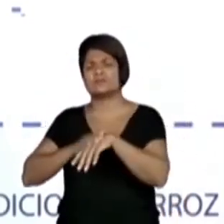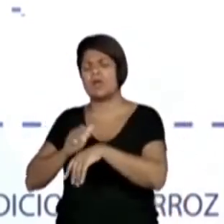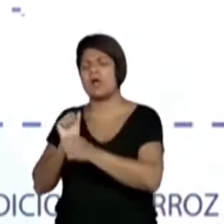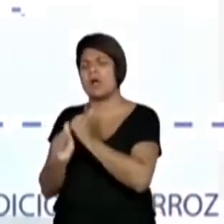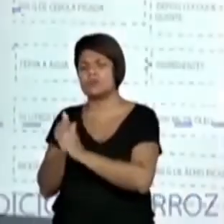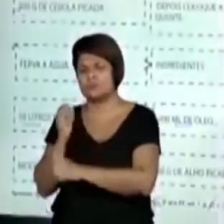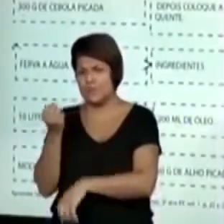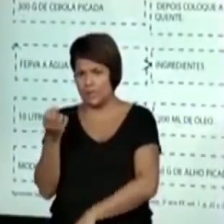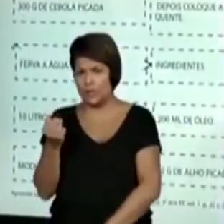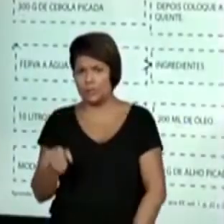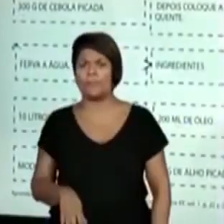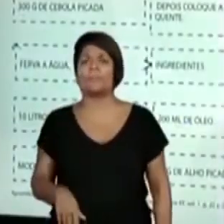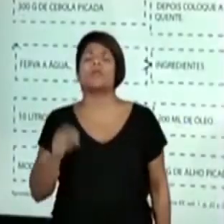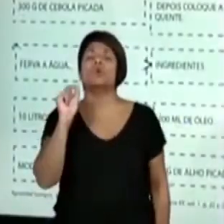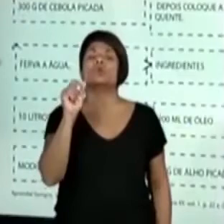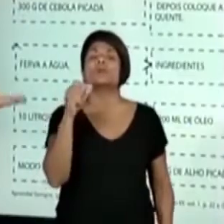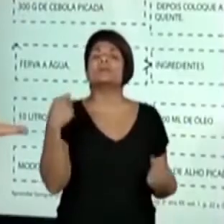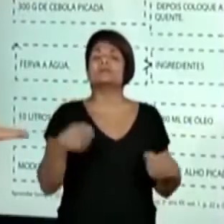que deve vir?